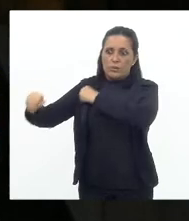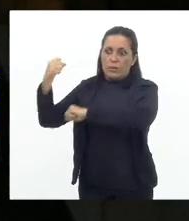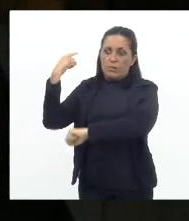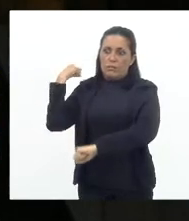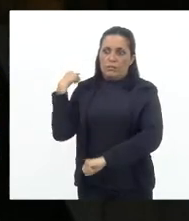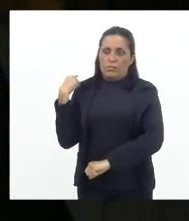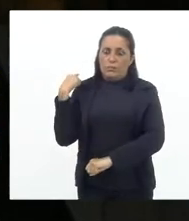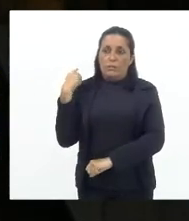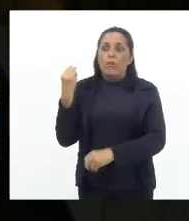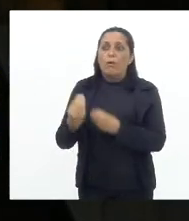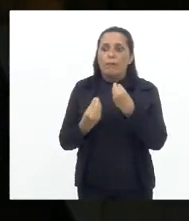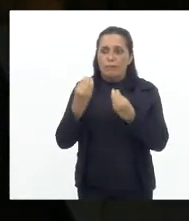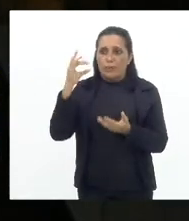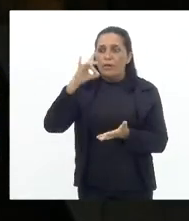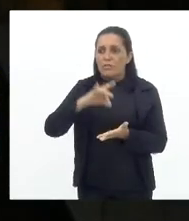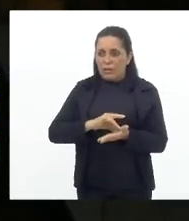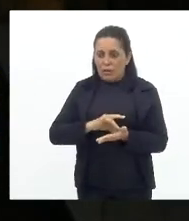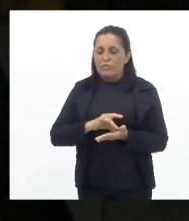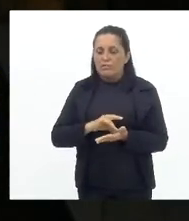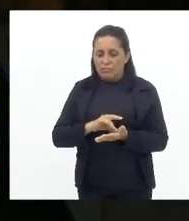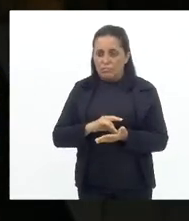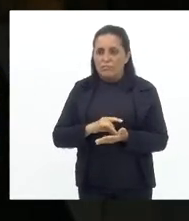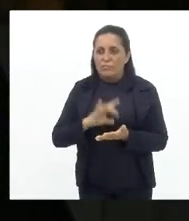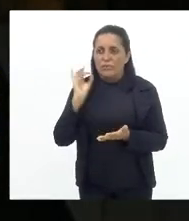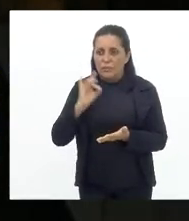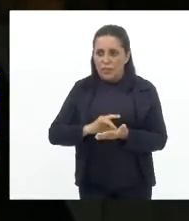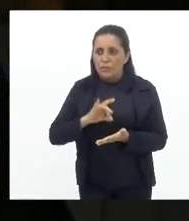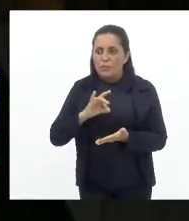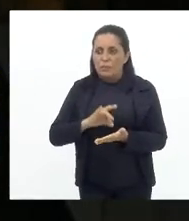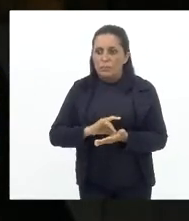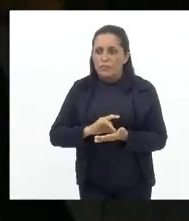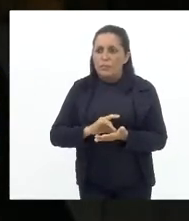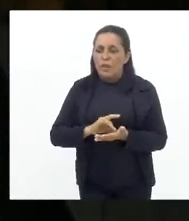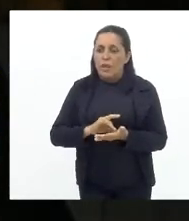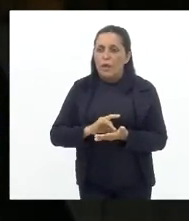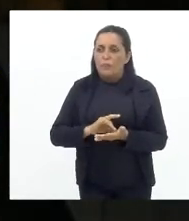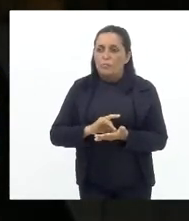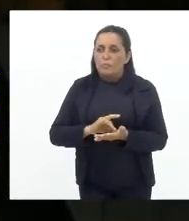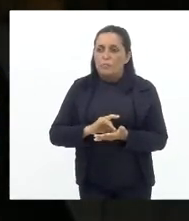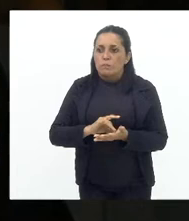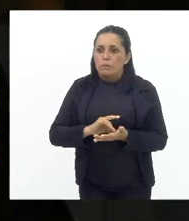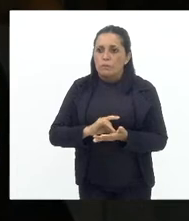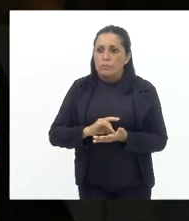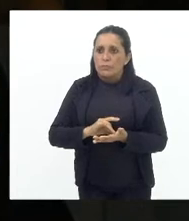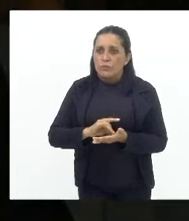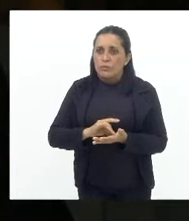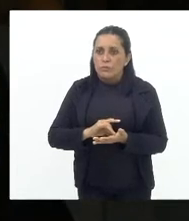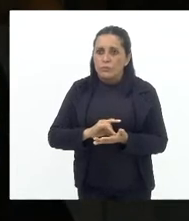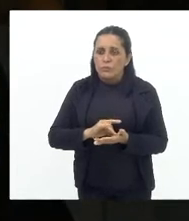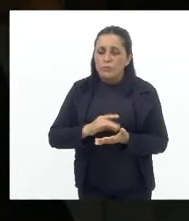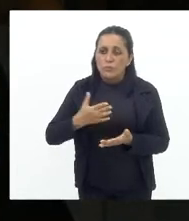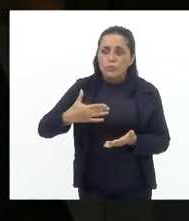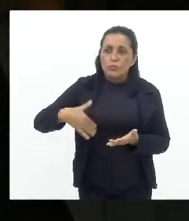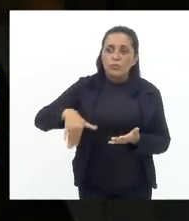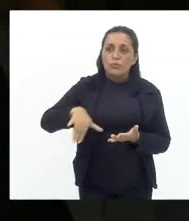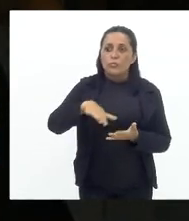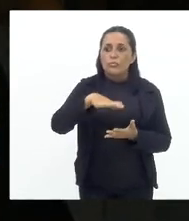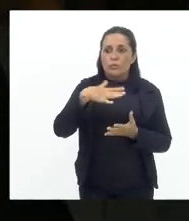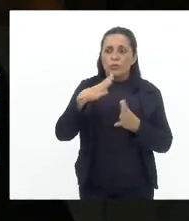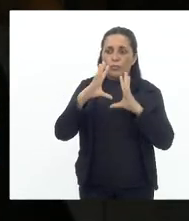Essa realidade dos Fatos e dentro dessa realidade nos complete